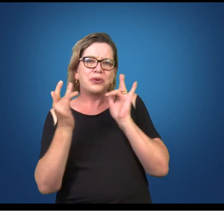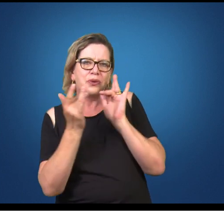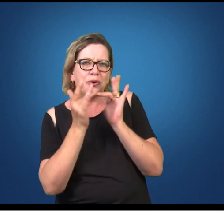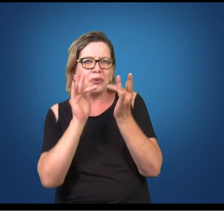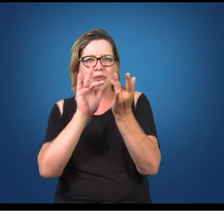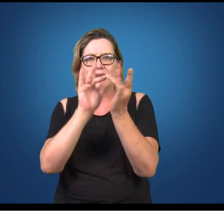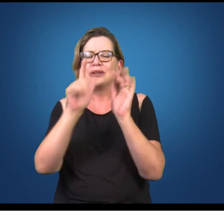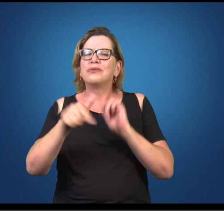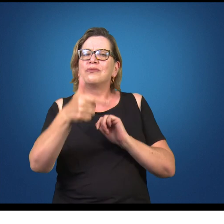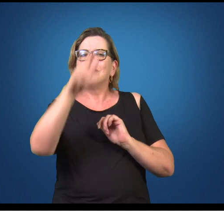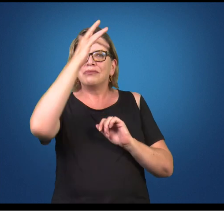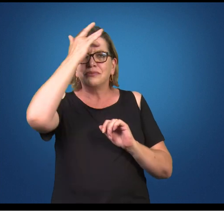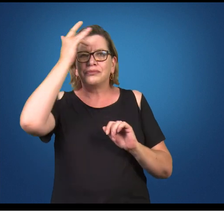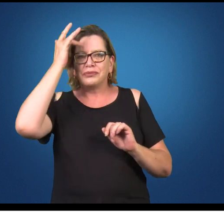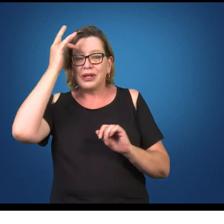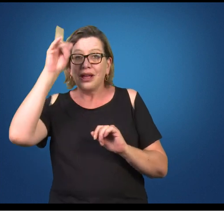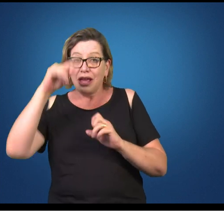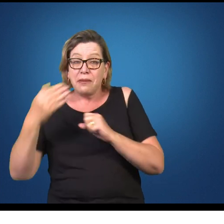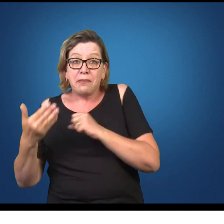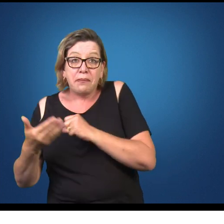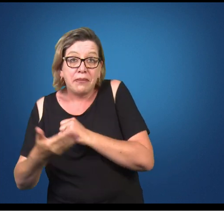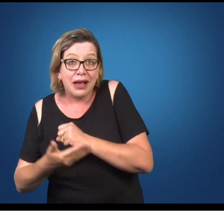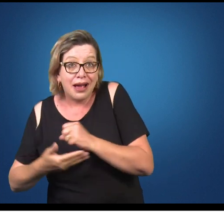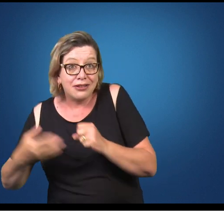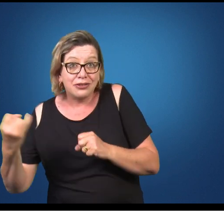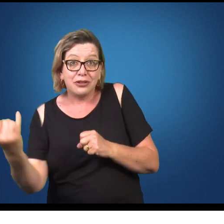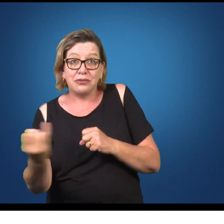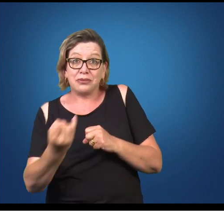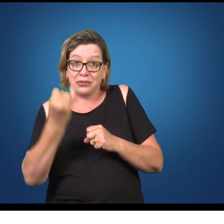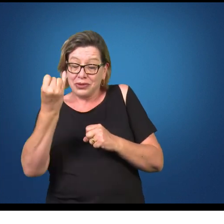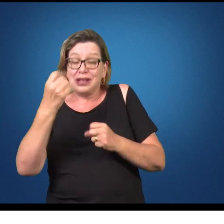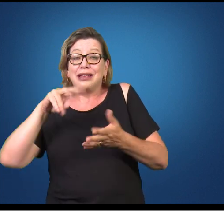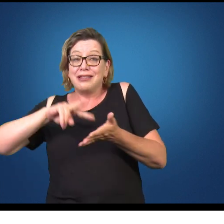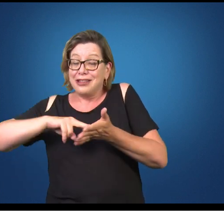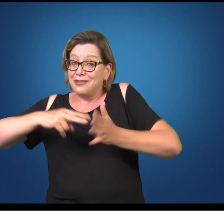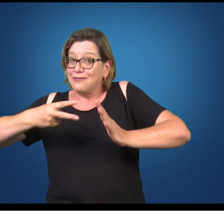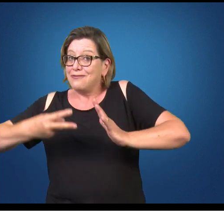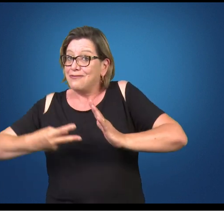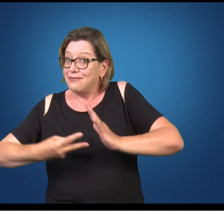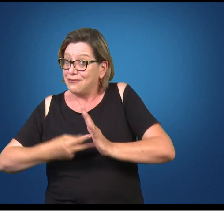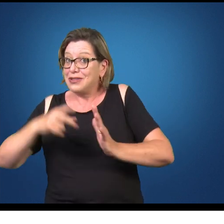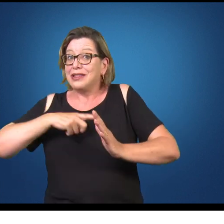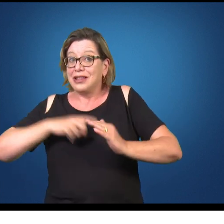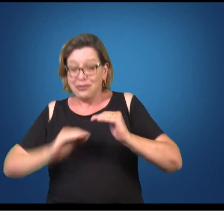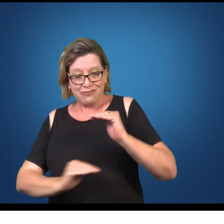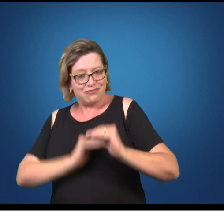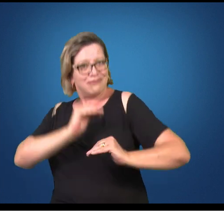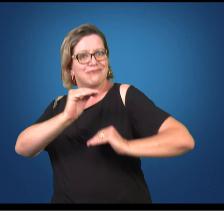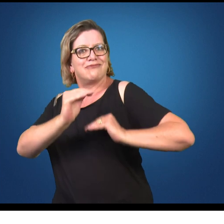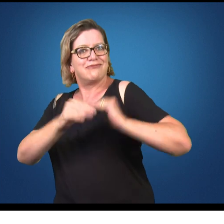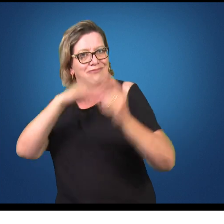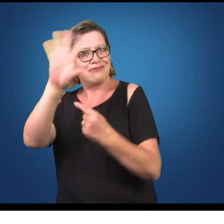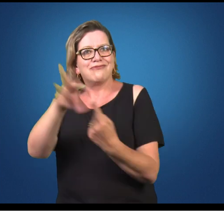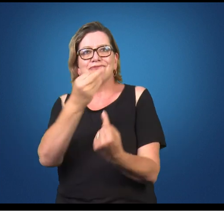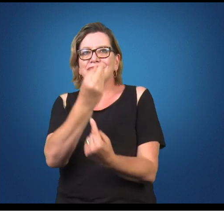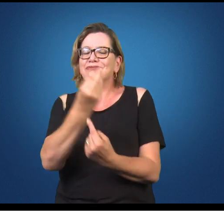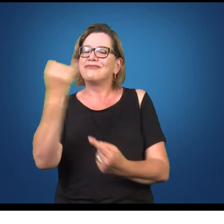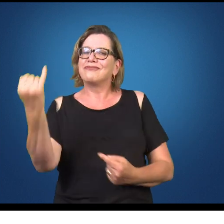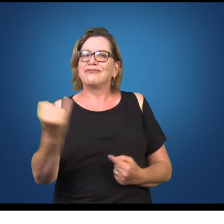Então, isso é fundamental e tem um papel significativo a arte para esse desenvolvimento. Então, a gente vê